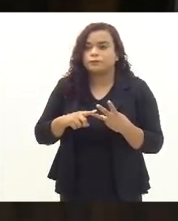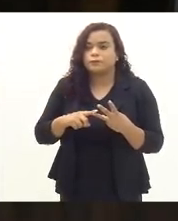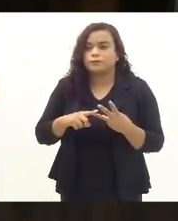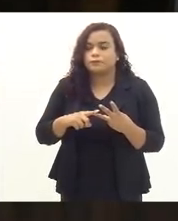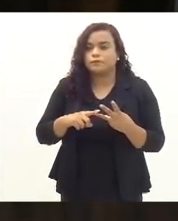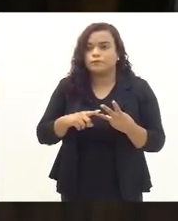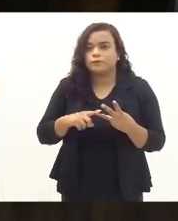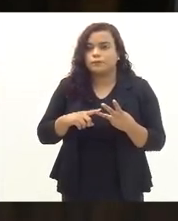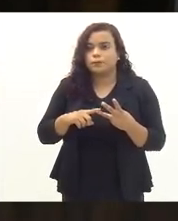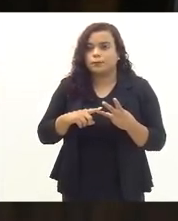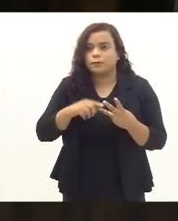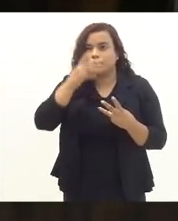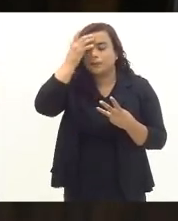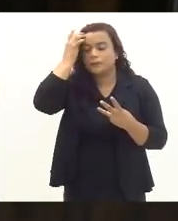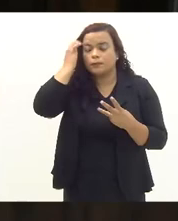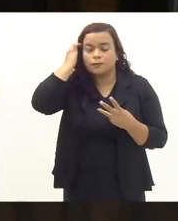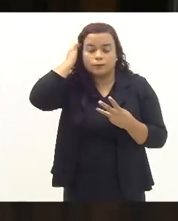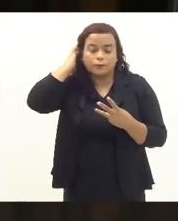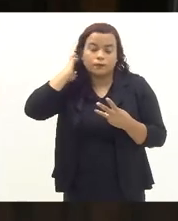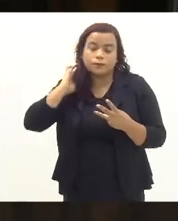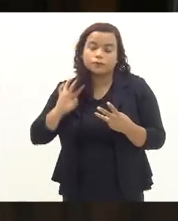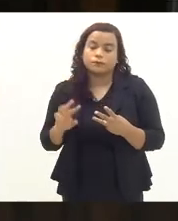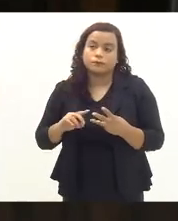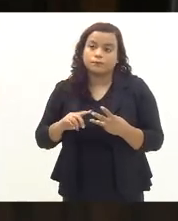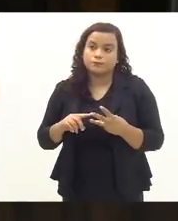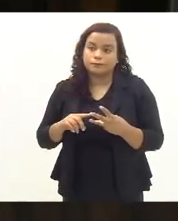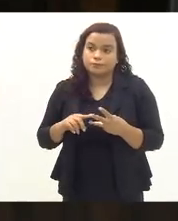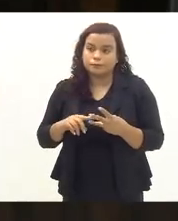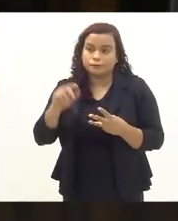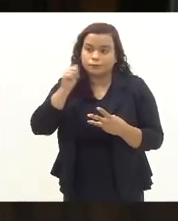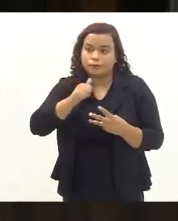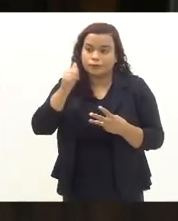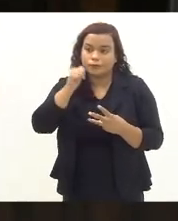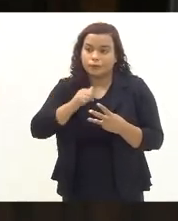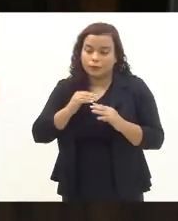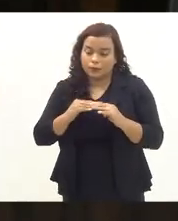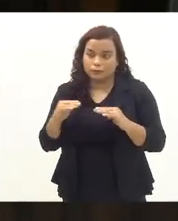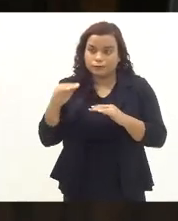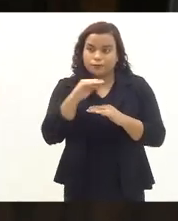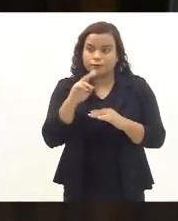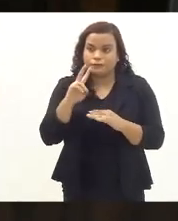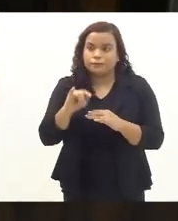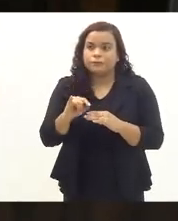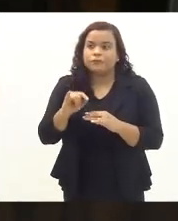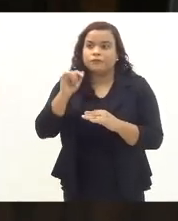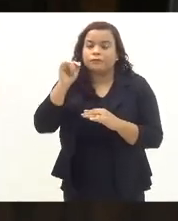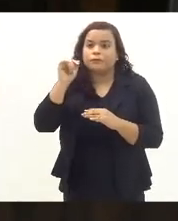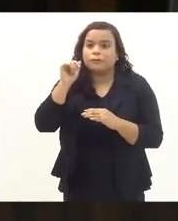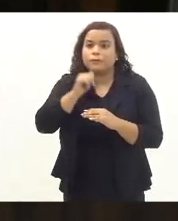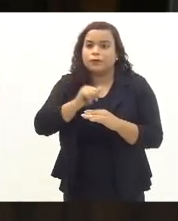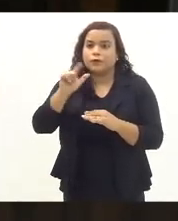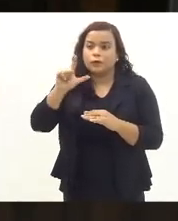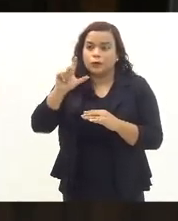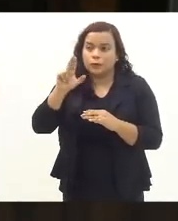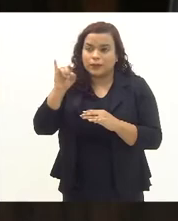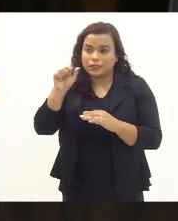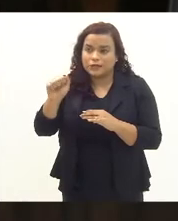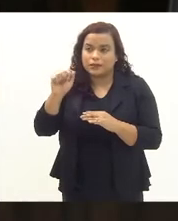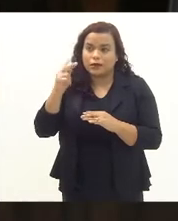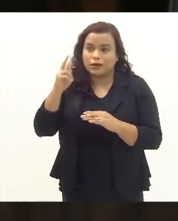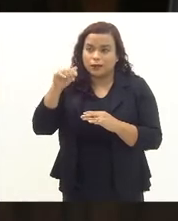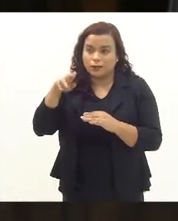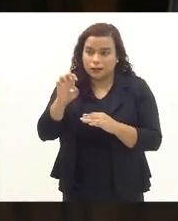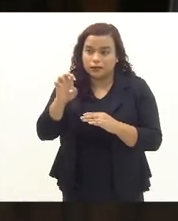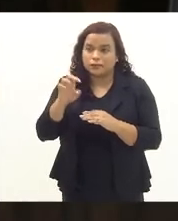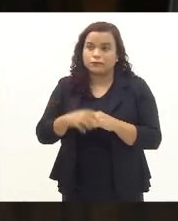e a aspirante a oficial da Polícia Militar Luiz Henrique Ferreira Martins parecer